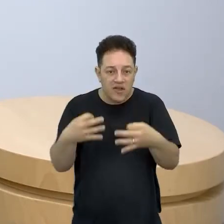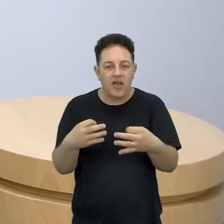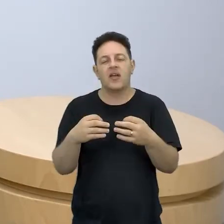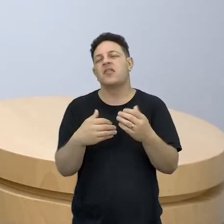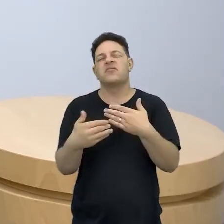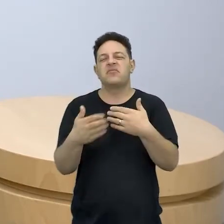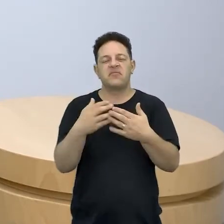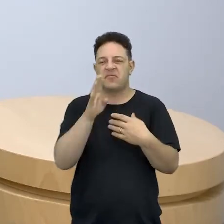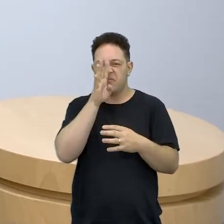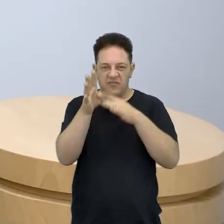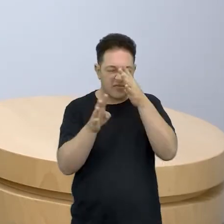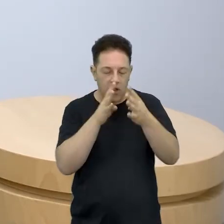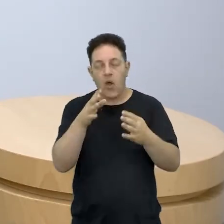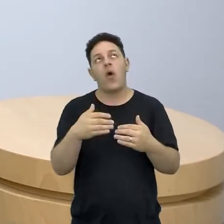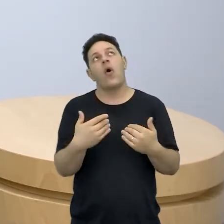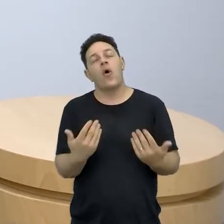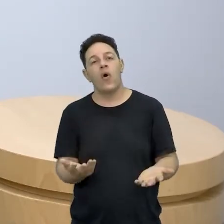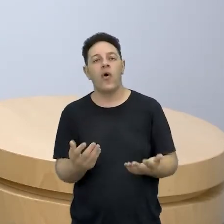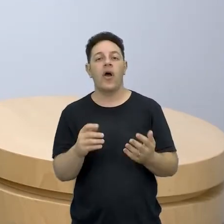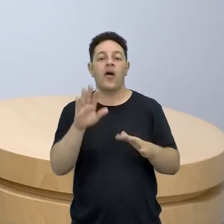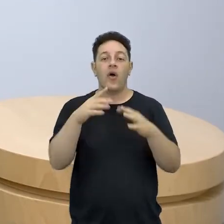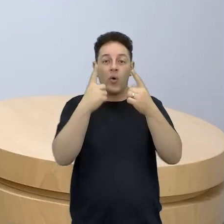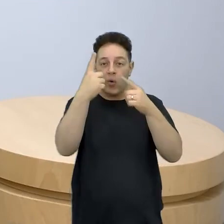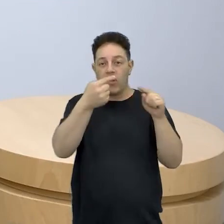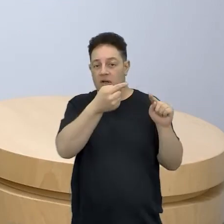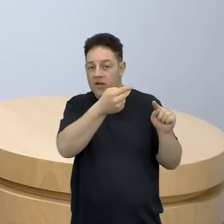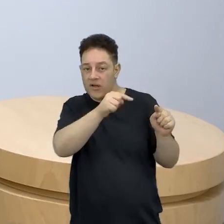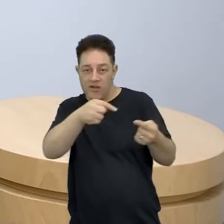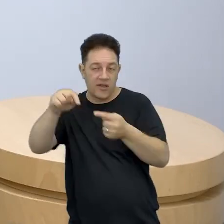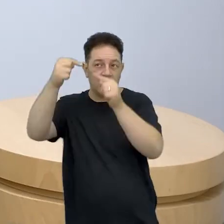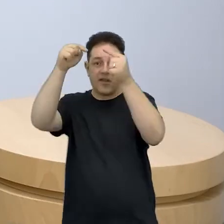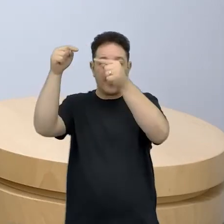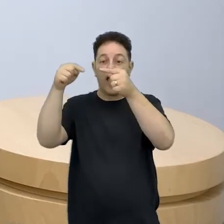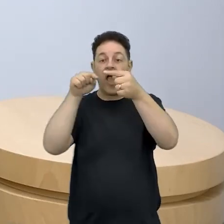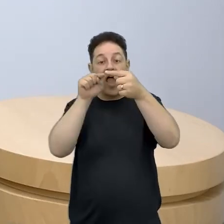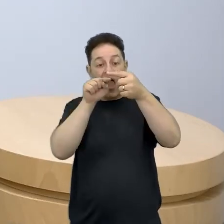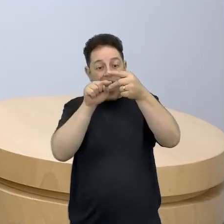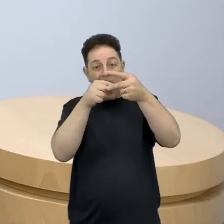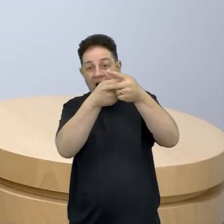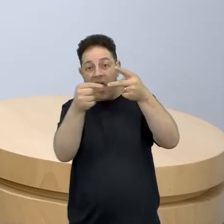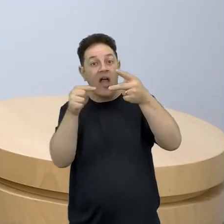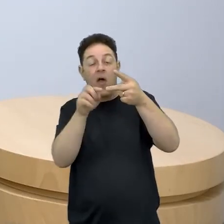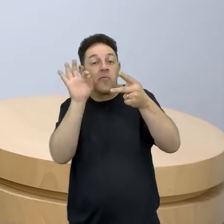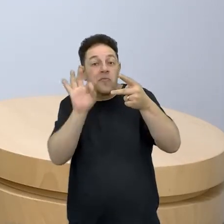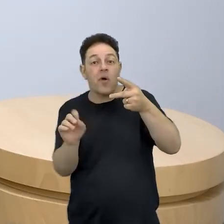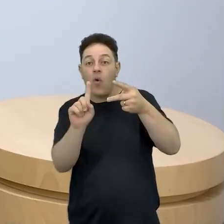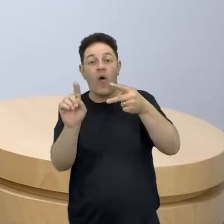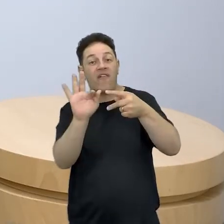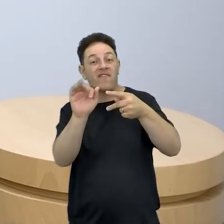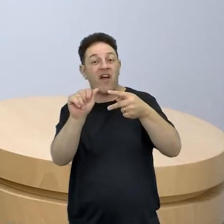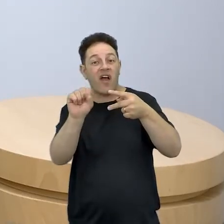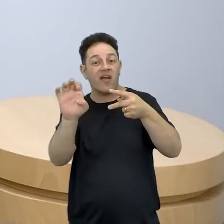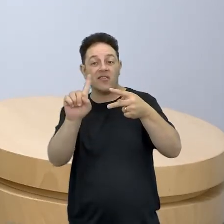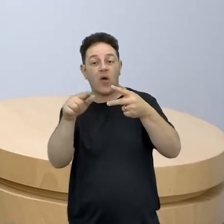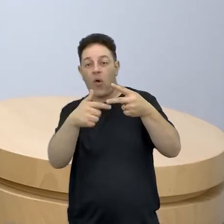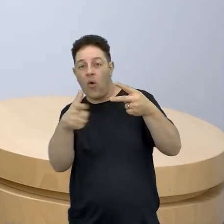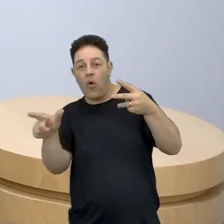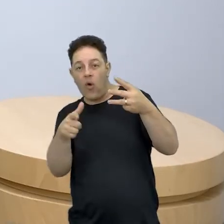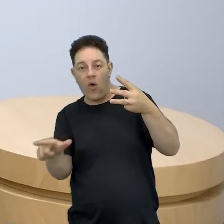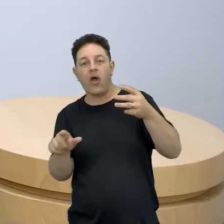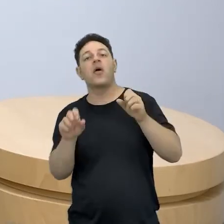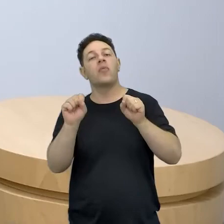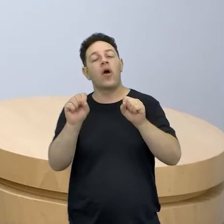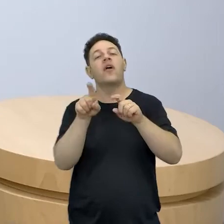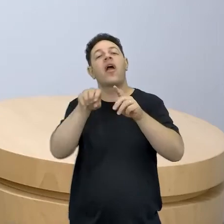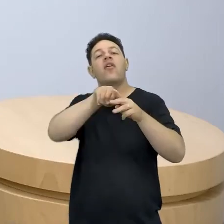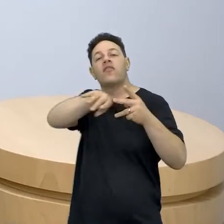tiver uma corrente passando em algum desses cabos que não seja o de fase que precisa passar, a gente vai chamar de